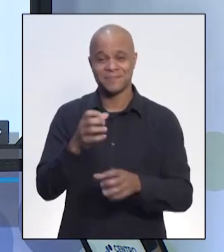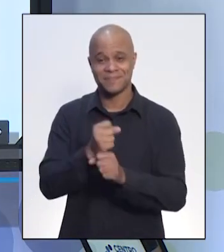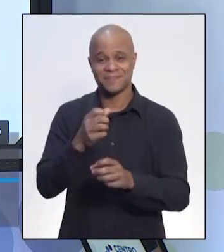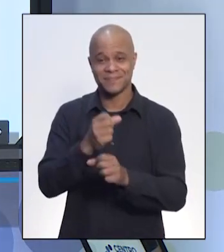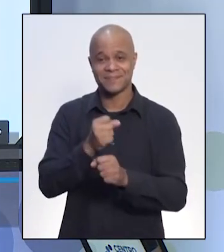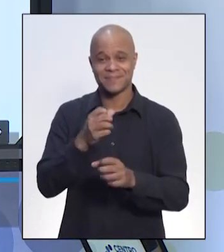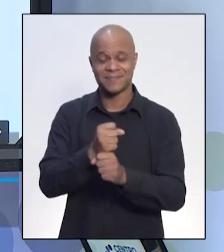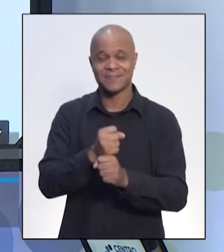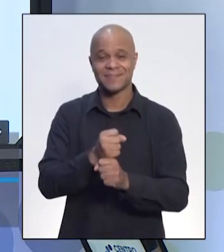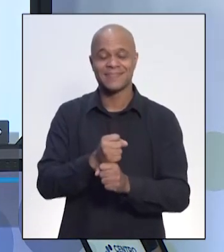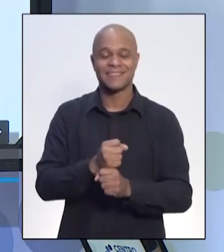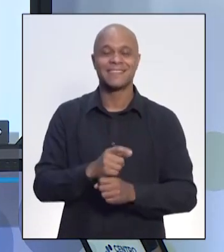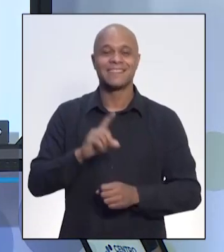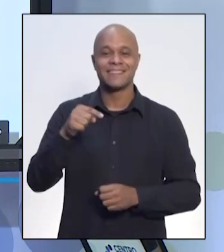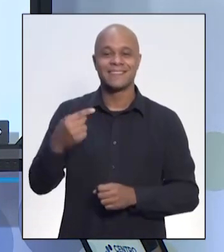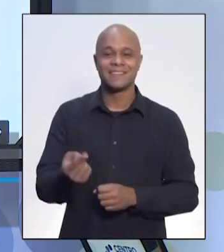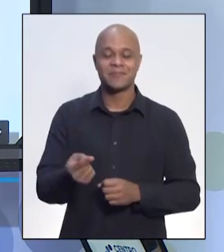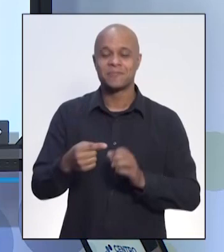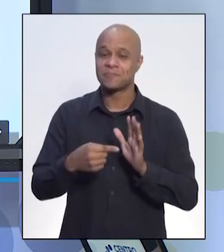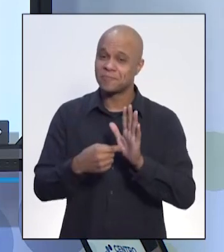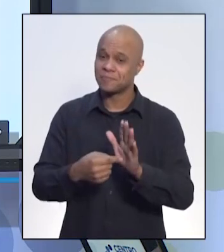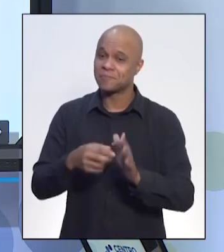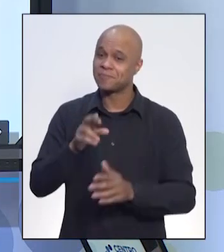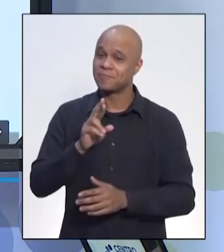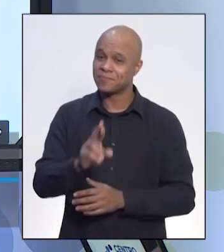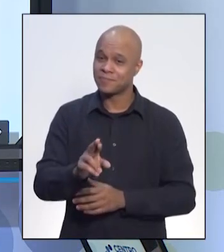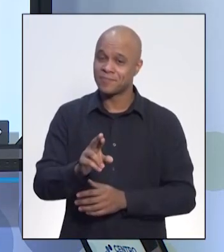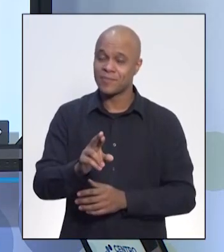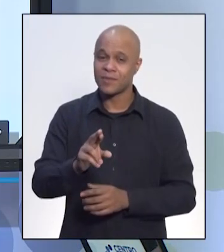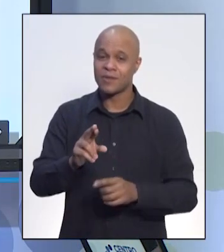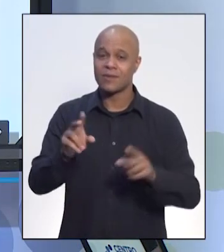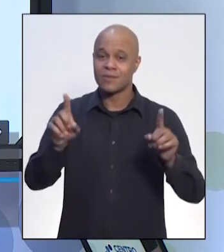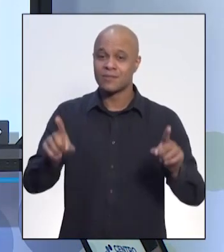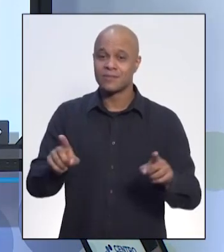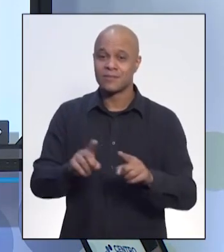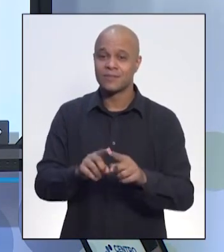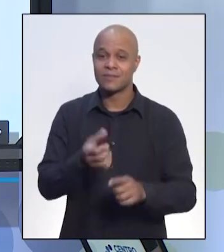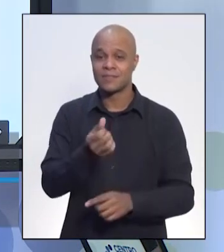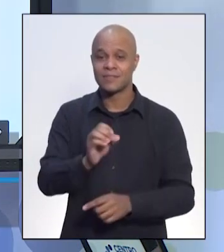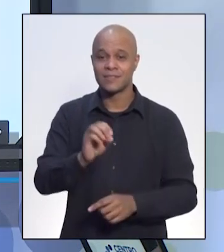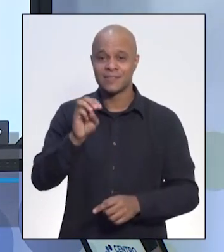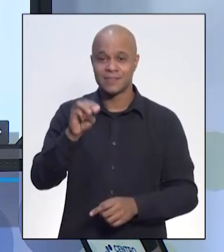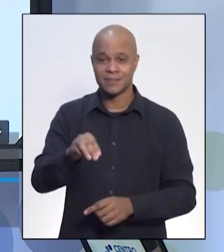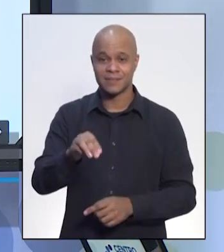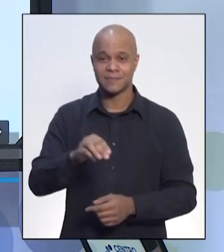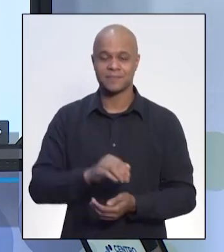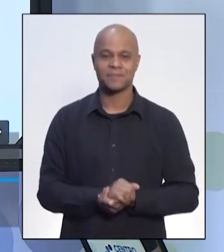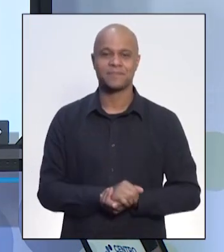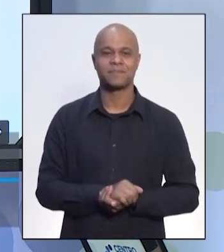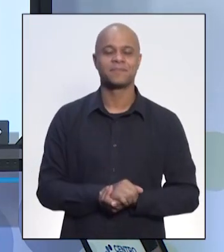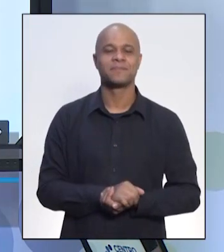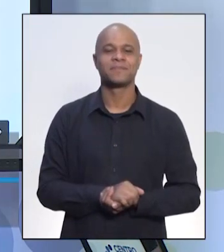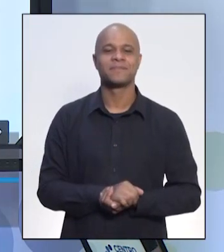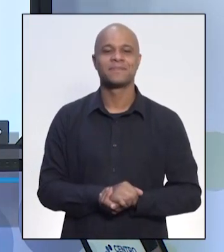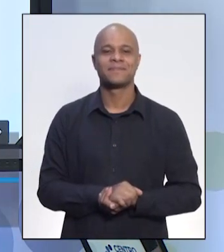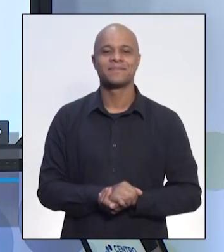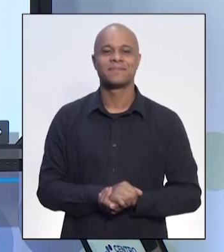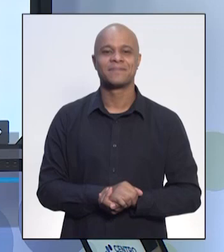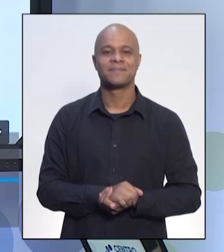somar, e o resultado dessa soma vai ser essa cerca, que são os 60 metros. Tudo bem? Então, vamos lá. A gente vai